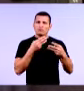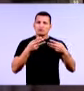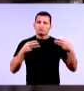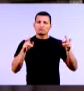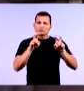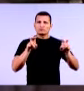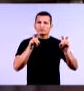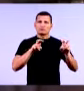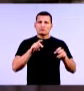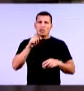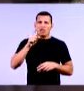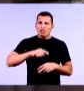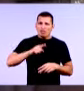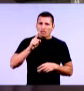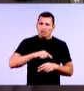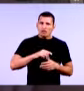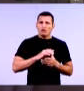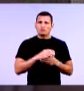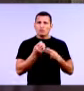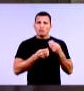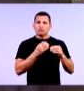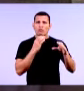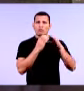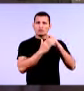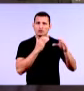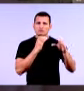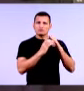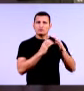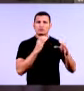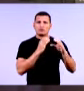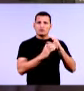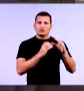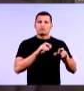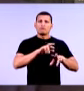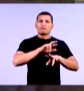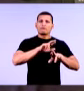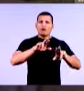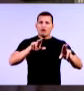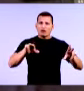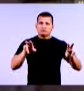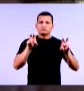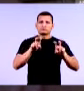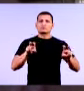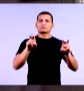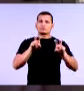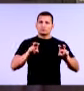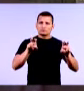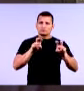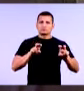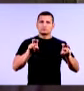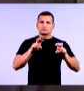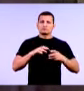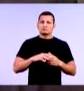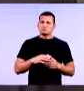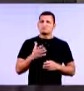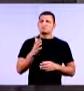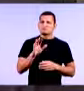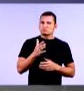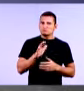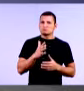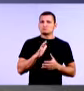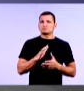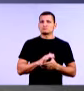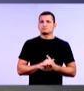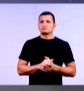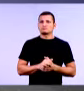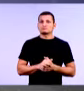seja um meio de comunicação, né? Vários computadores interligados. Acho que mais ou menos seja isso aí.